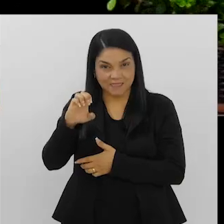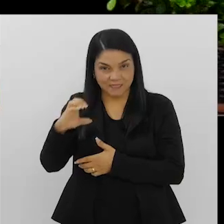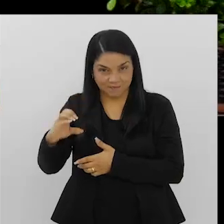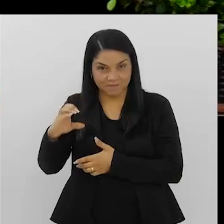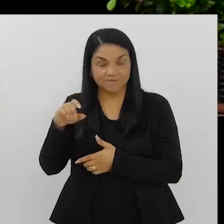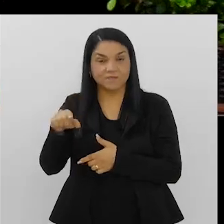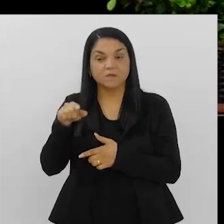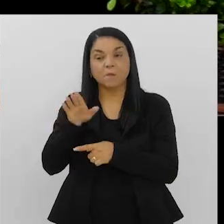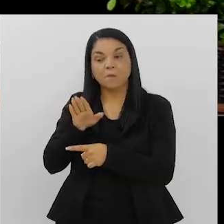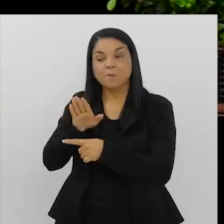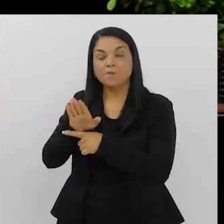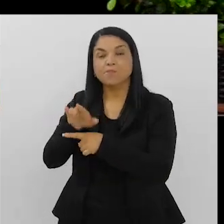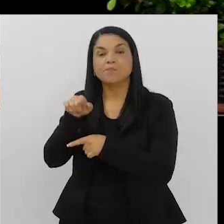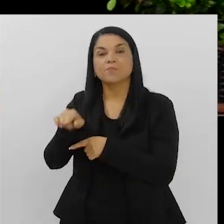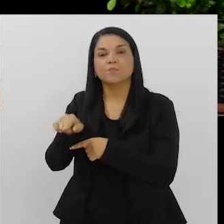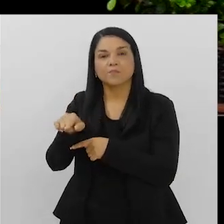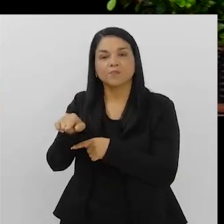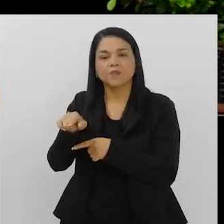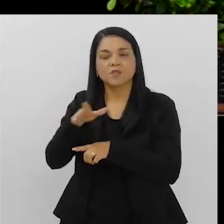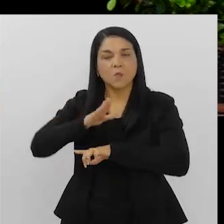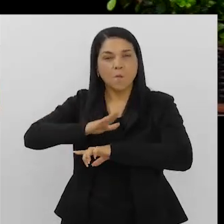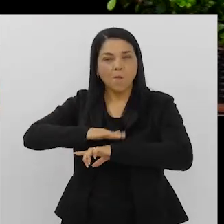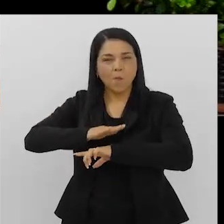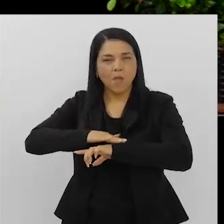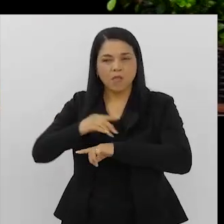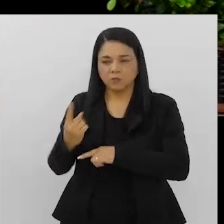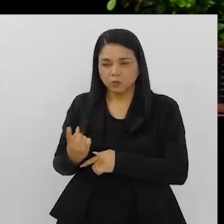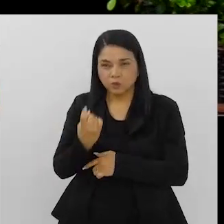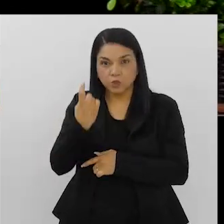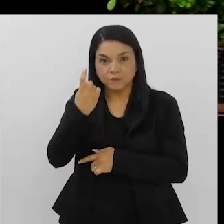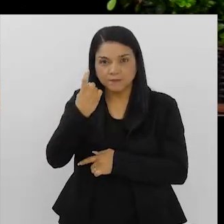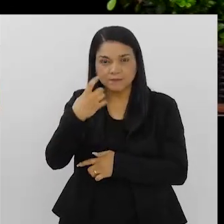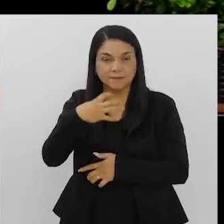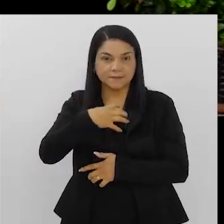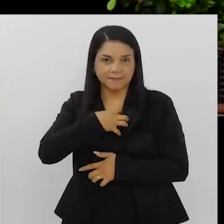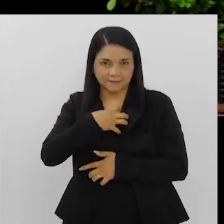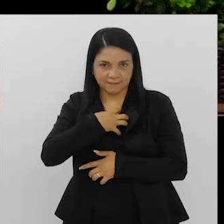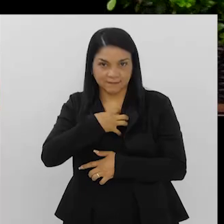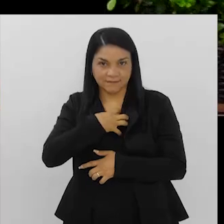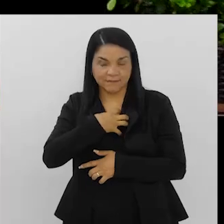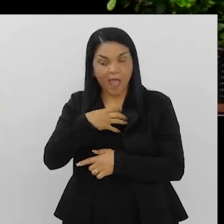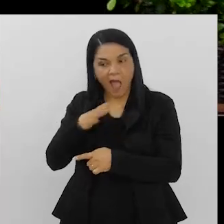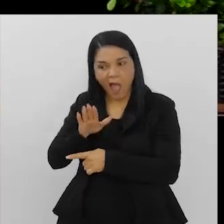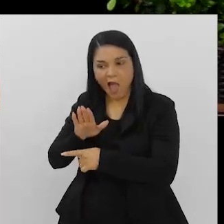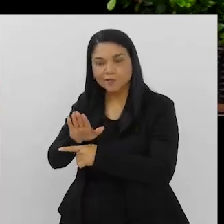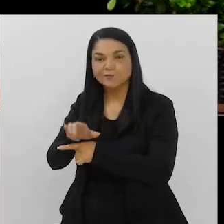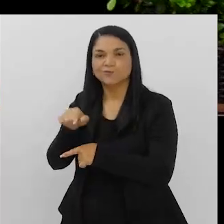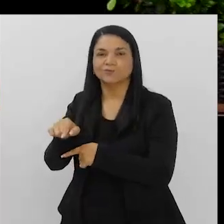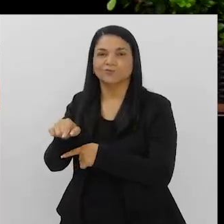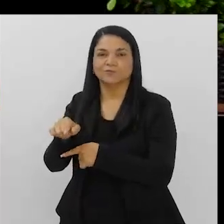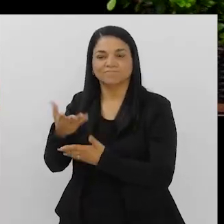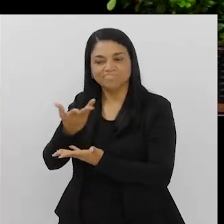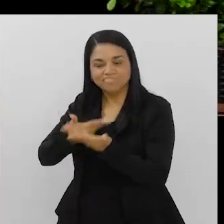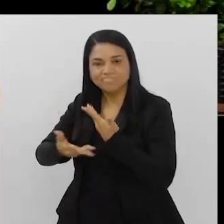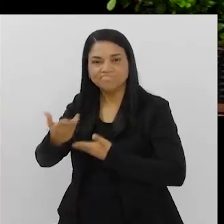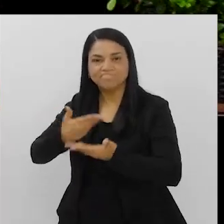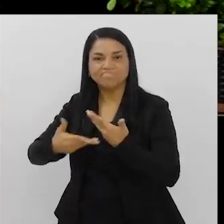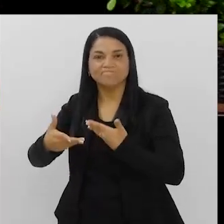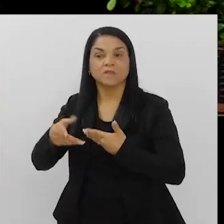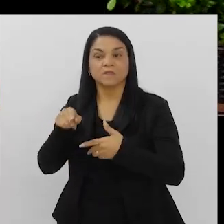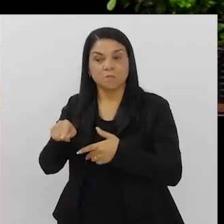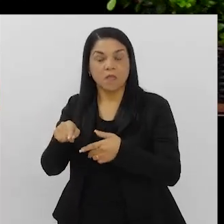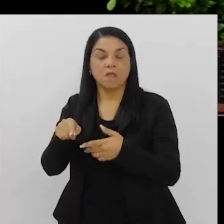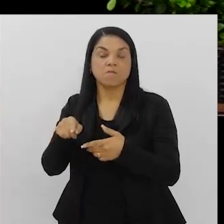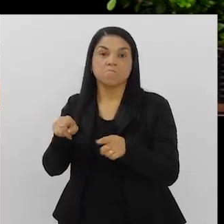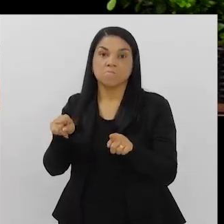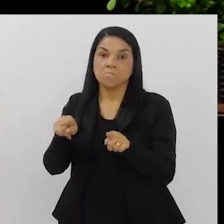que esse momento, essa solidão que a pessoa sente e que pode ser, né, fator aí de risco